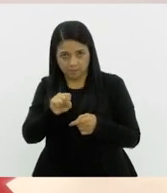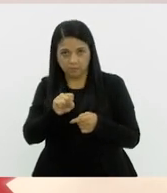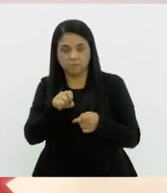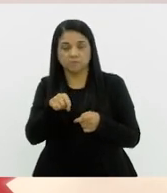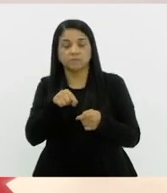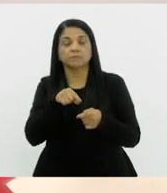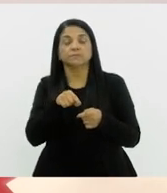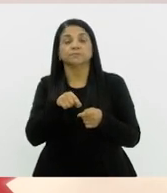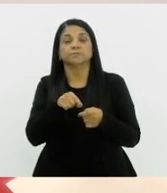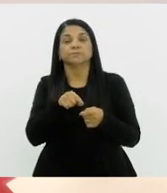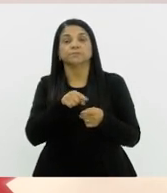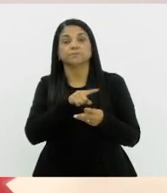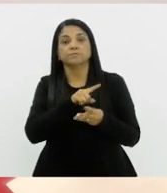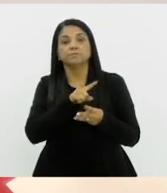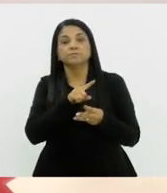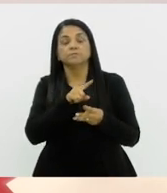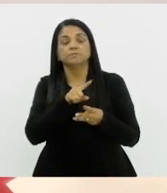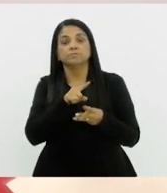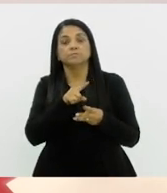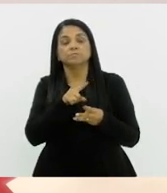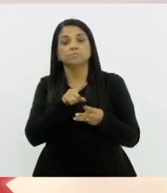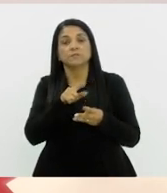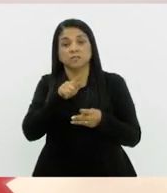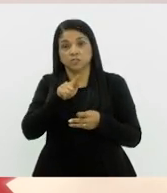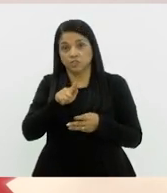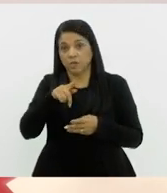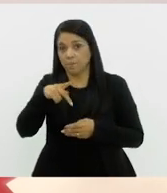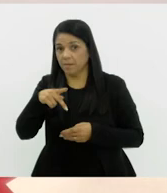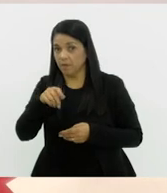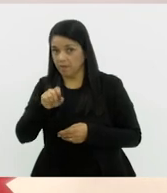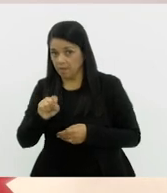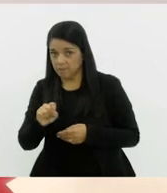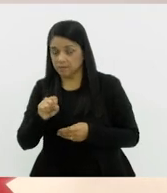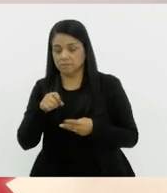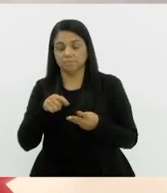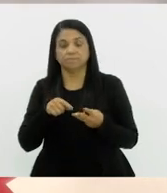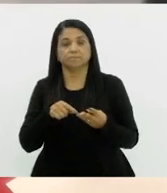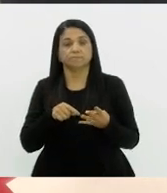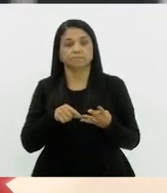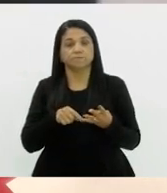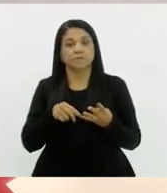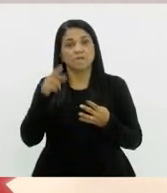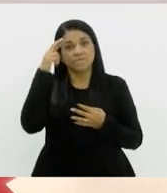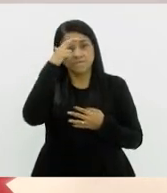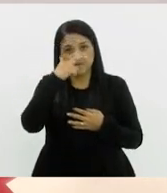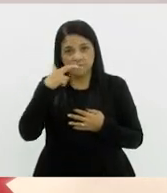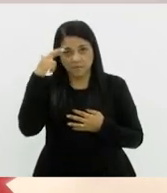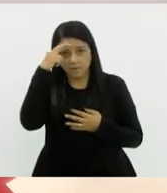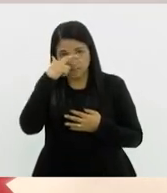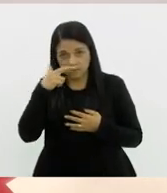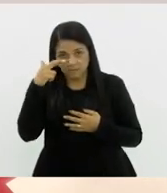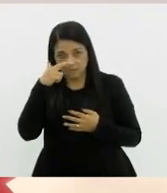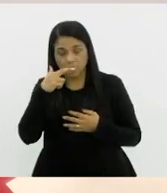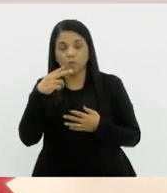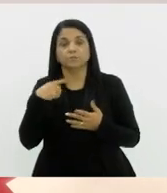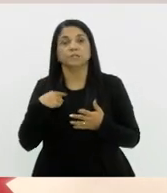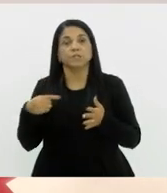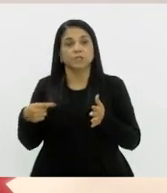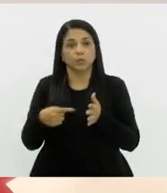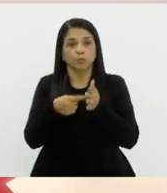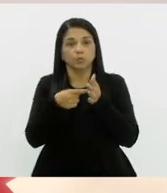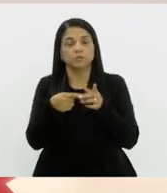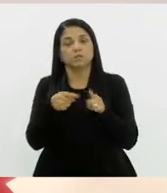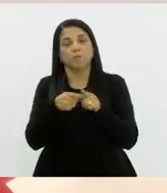sobre essa questão, rastreamento através de GPS transponder, fiscalização e um canal de denúncias e